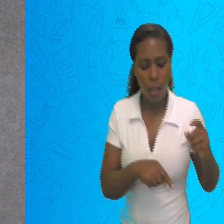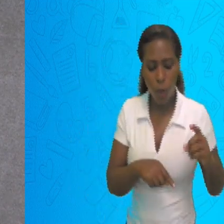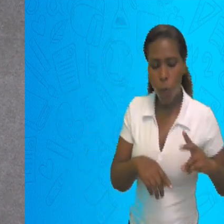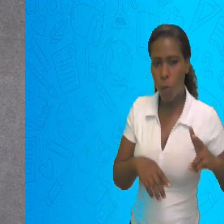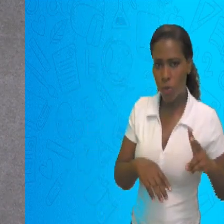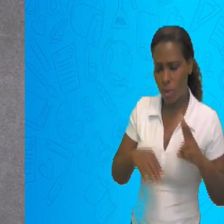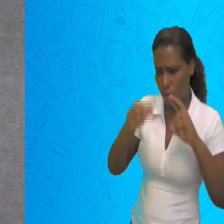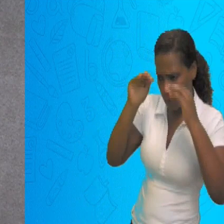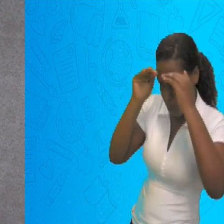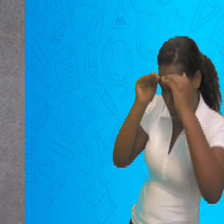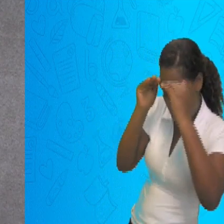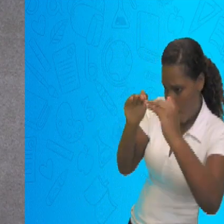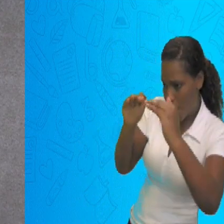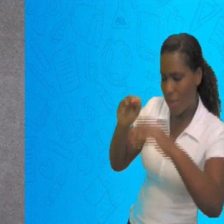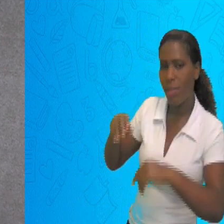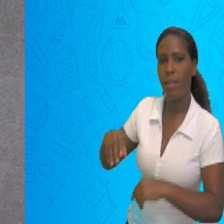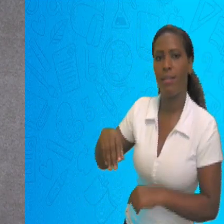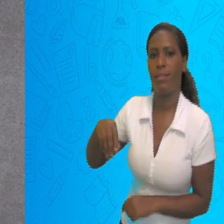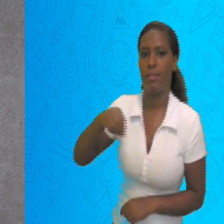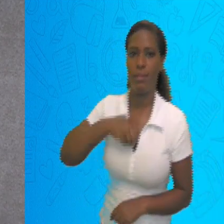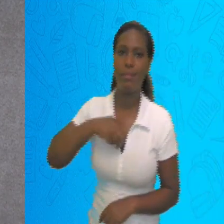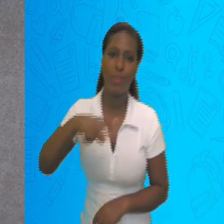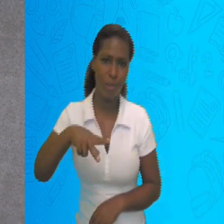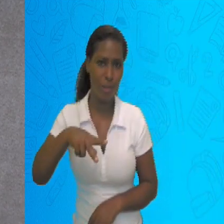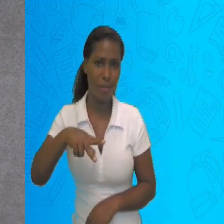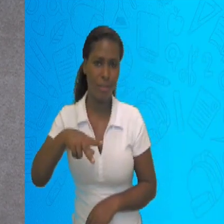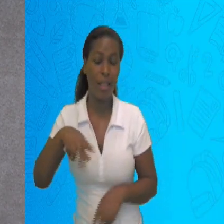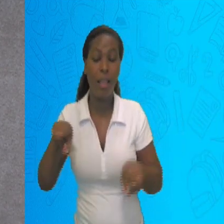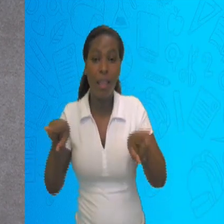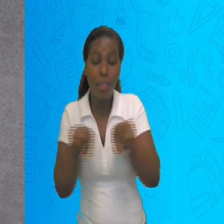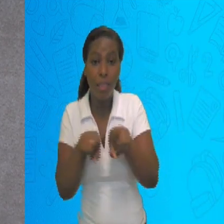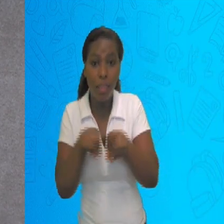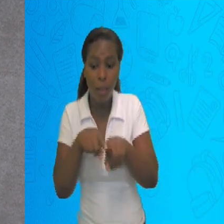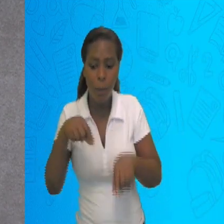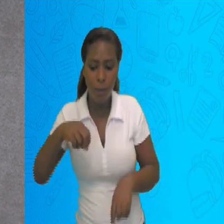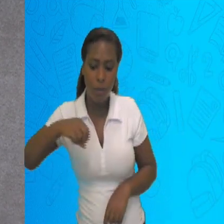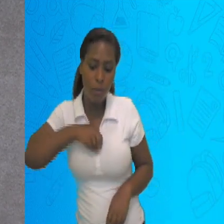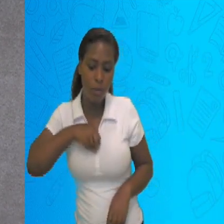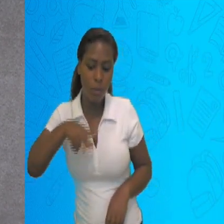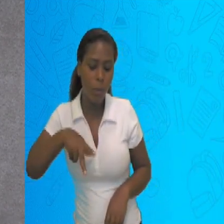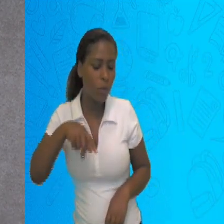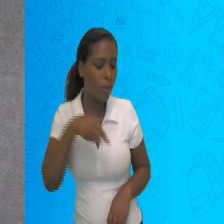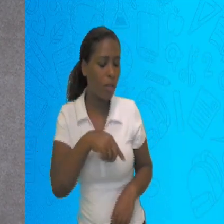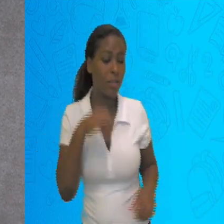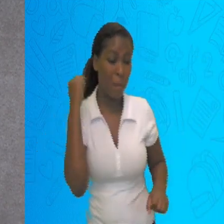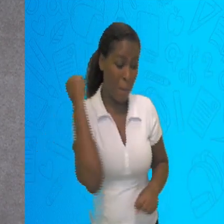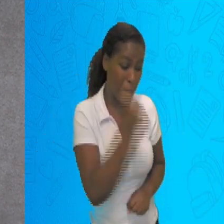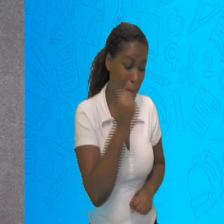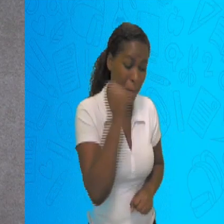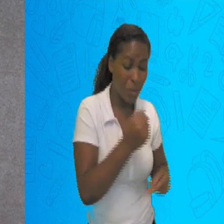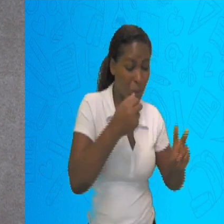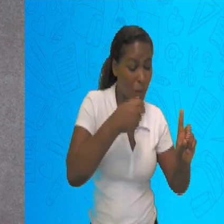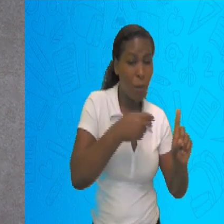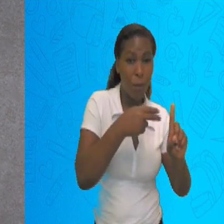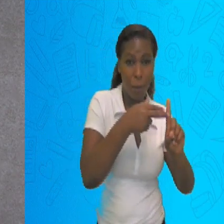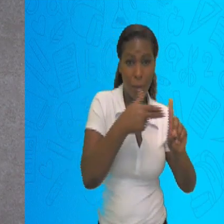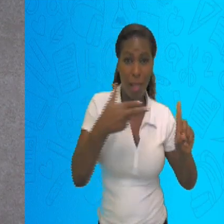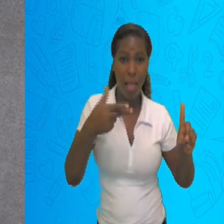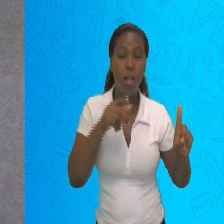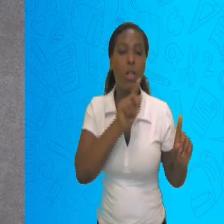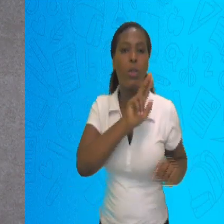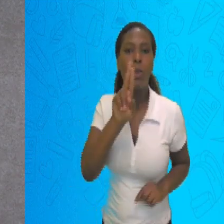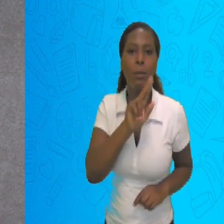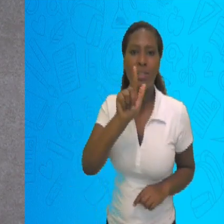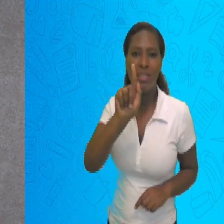indígenas e também do genocídio. Então, esse extermínio recebeu o nome de genocídio. Que houve também o